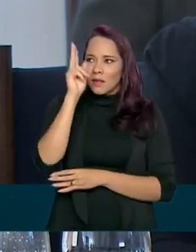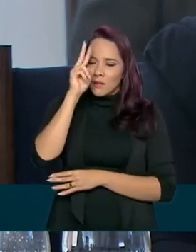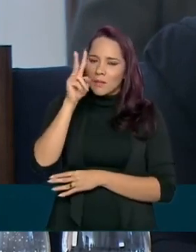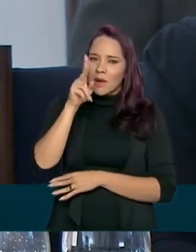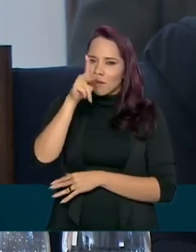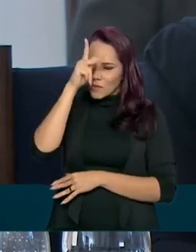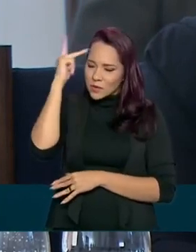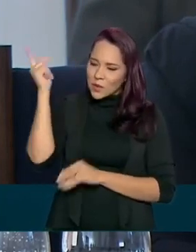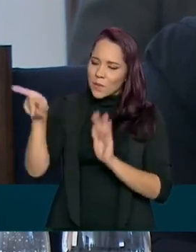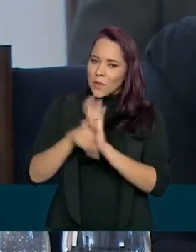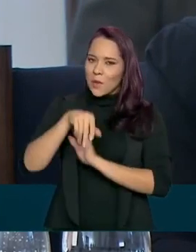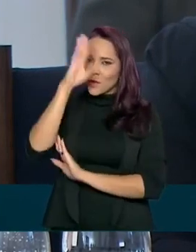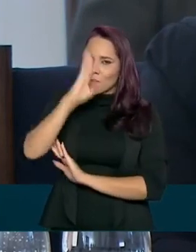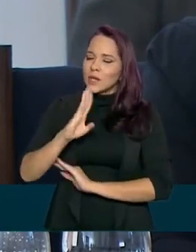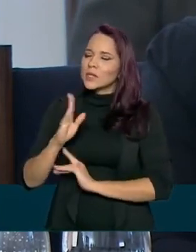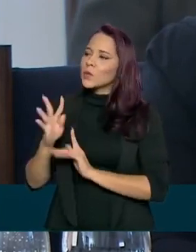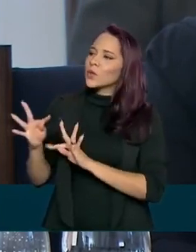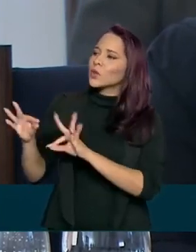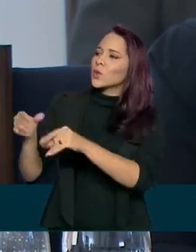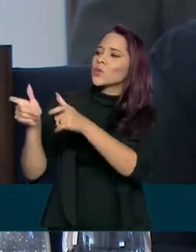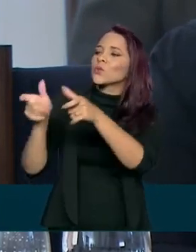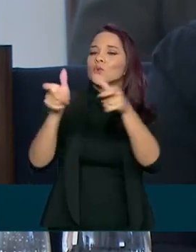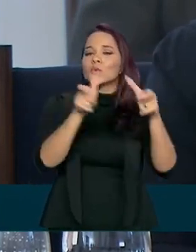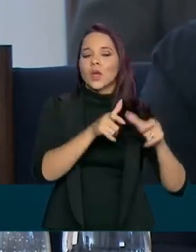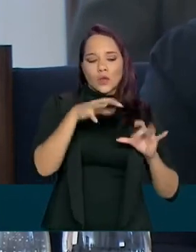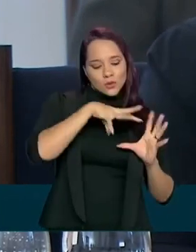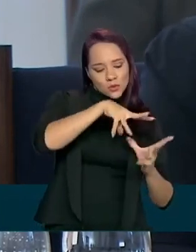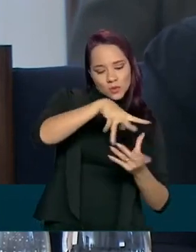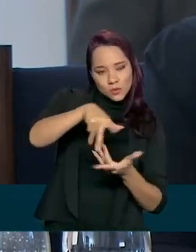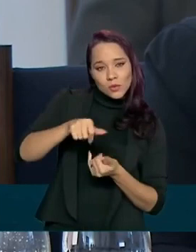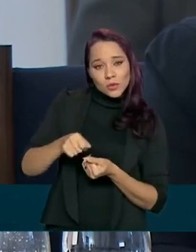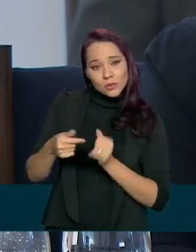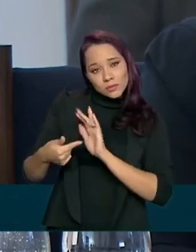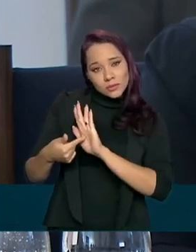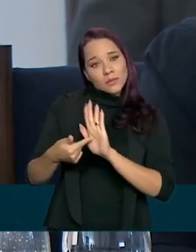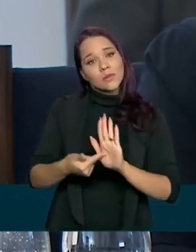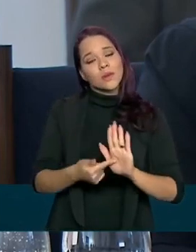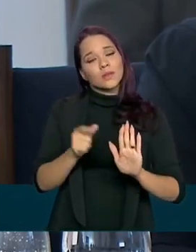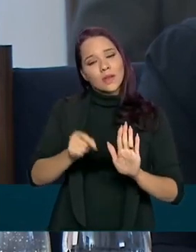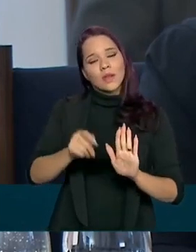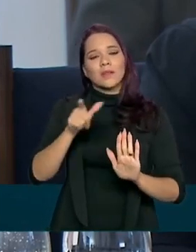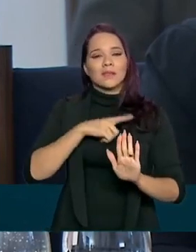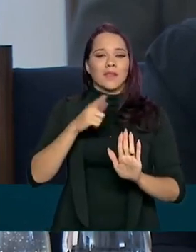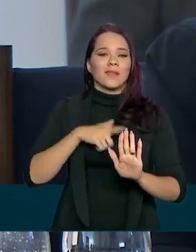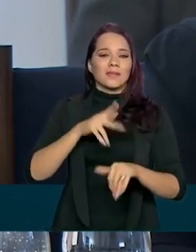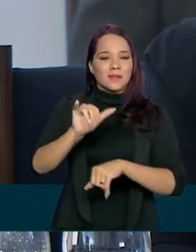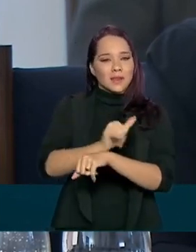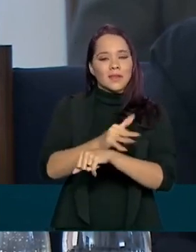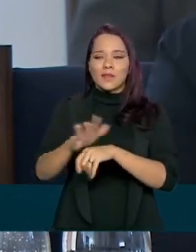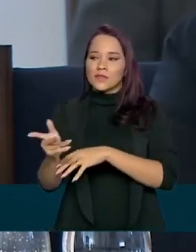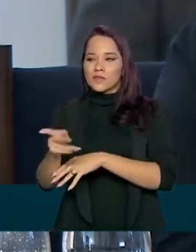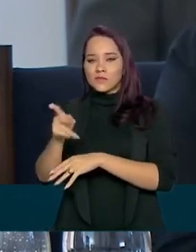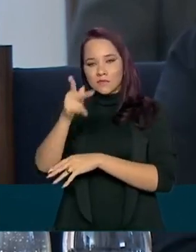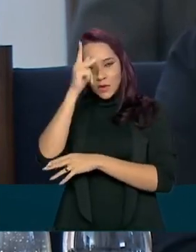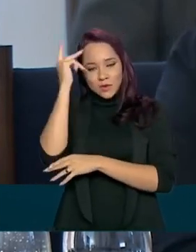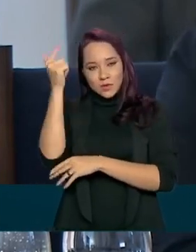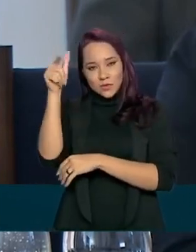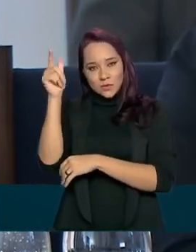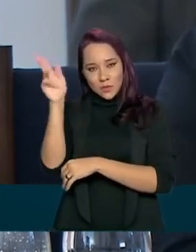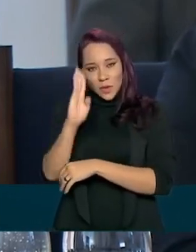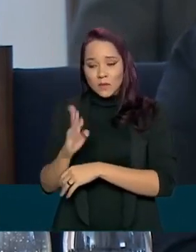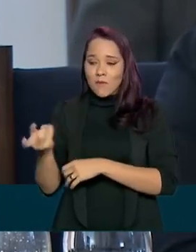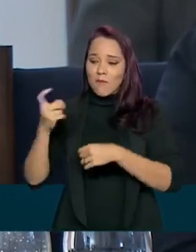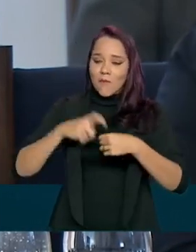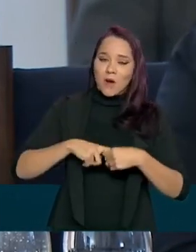em todos os lugares é isso tá claro a minha tia repetido nessa ação de repatriação a